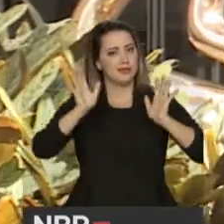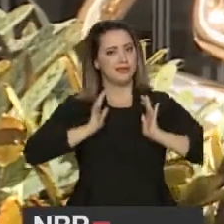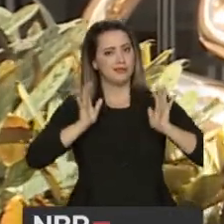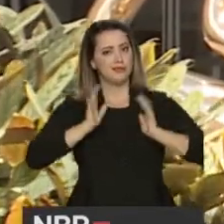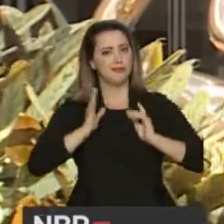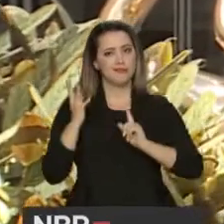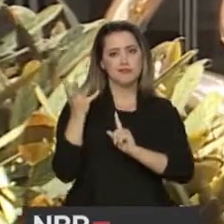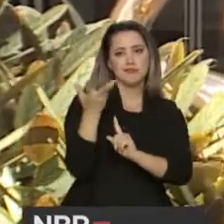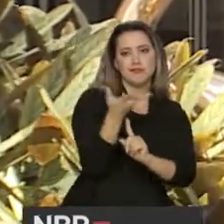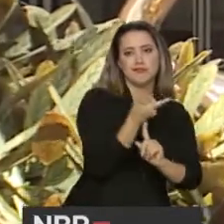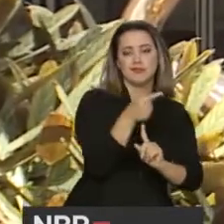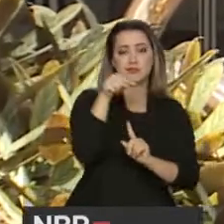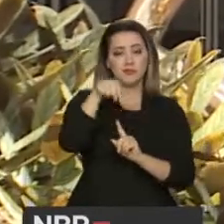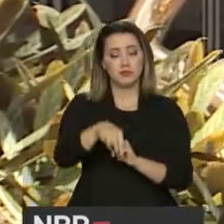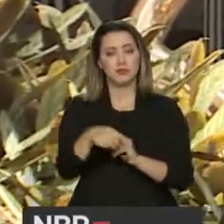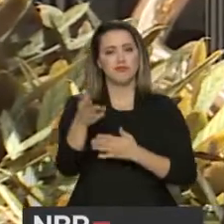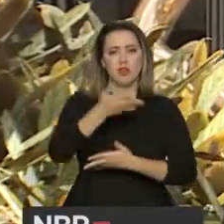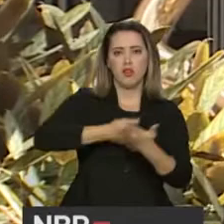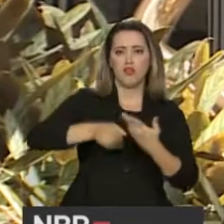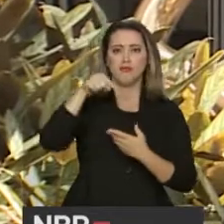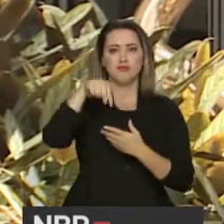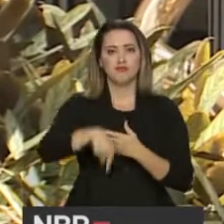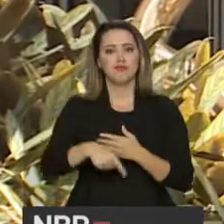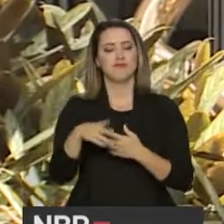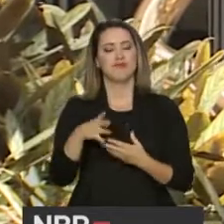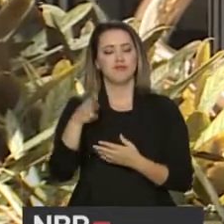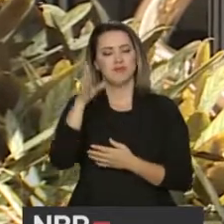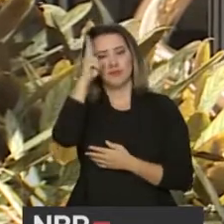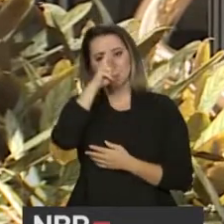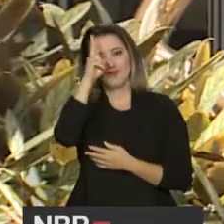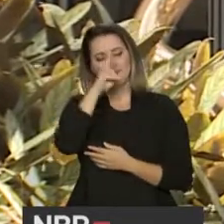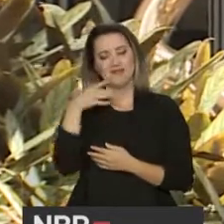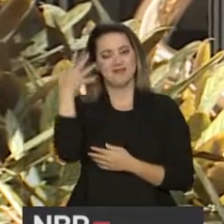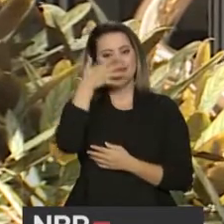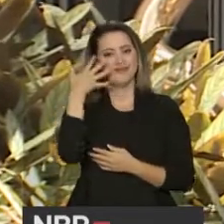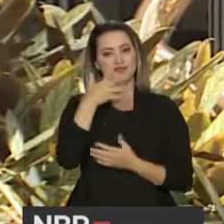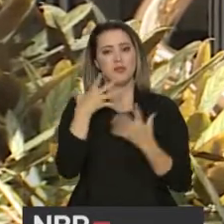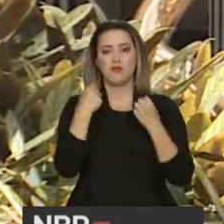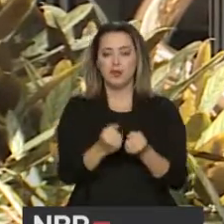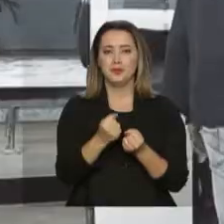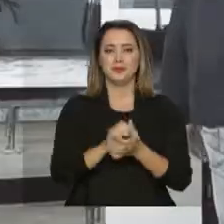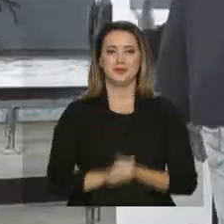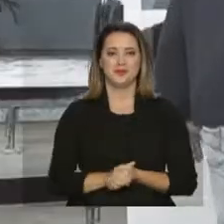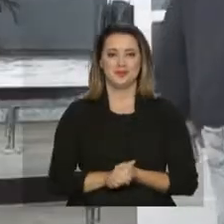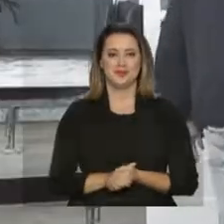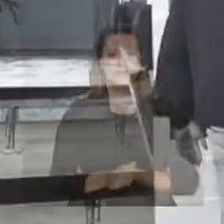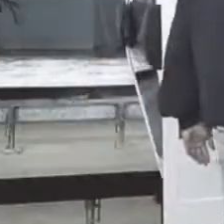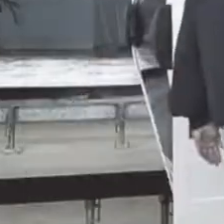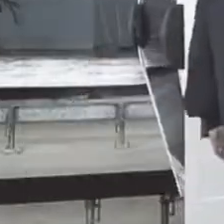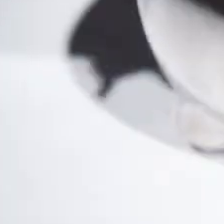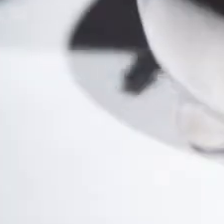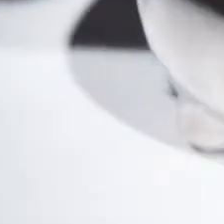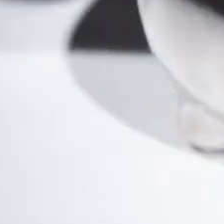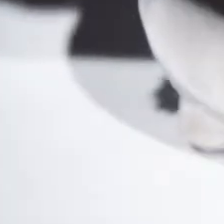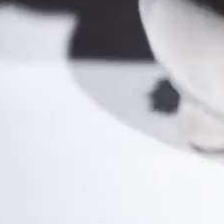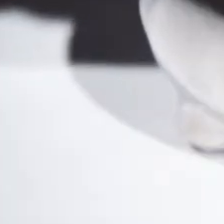da arquitetura e arte que envolve esse palácio cheio de histórias para contar. Vamos lá?